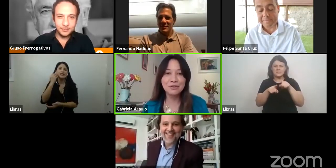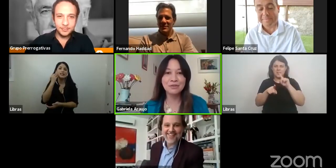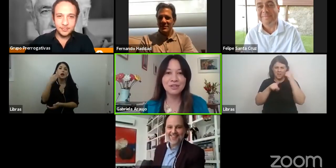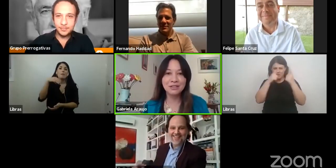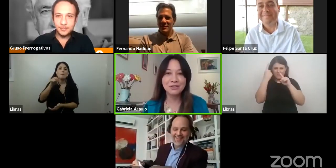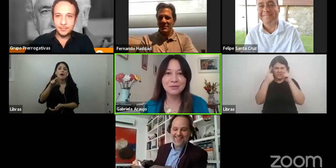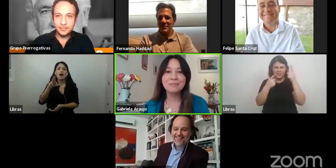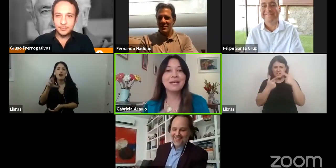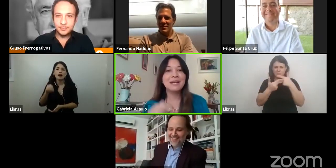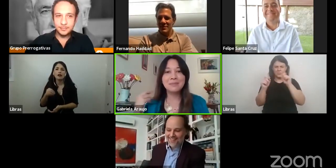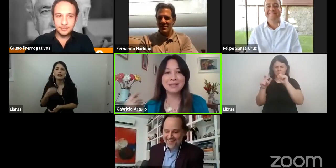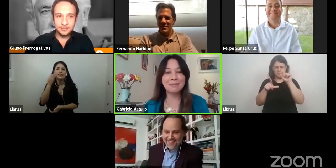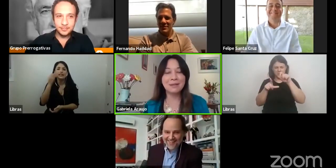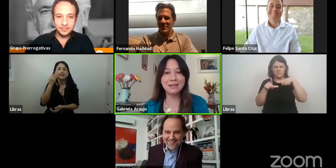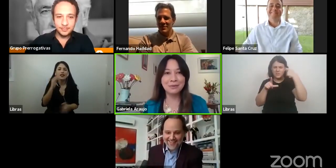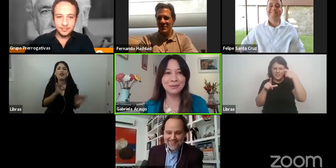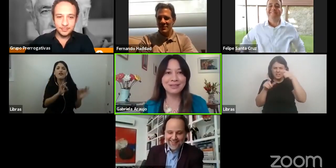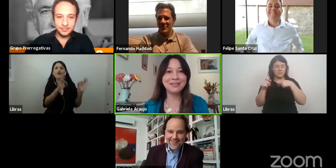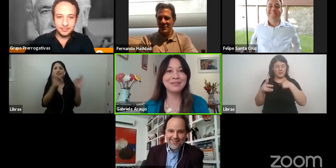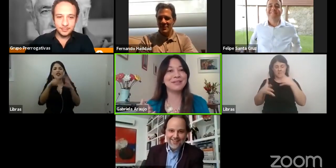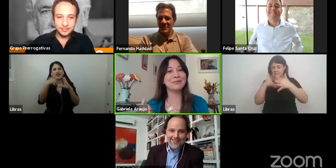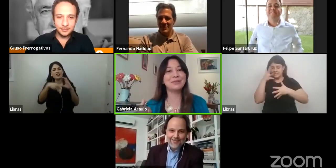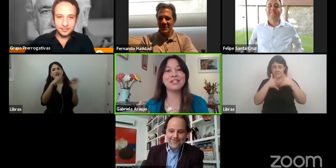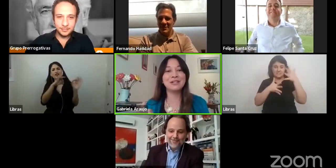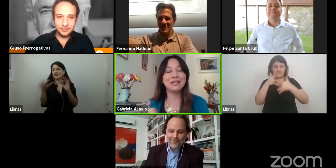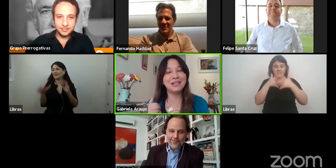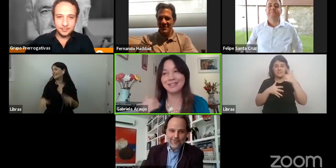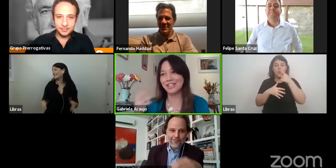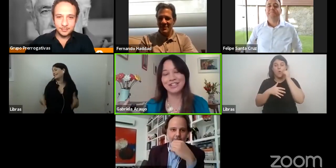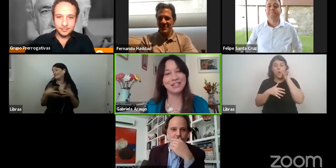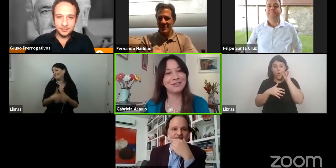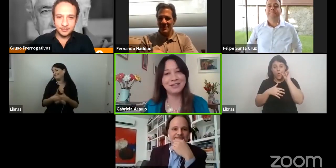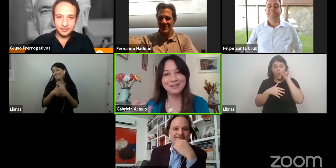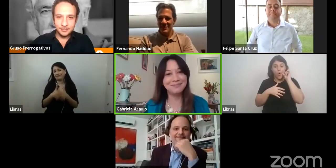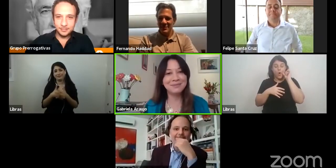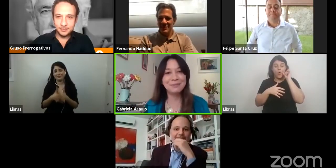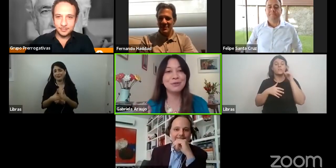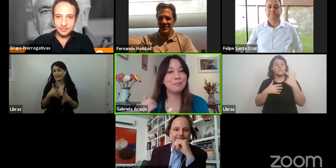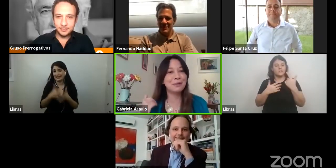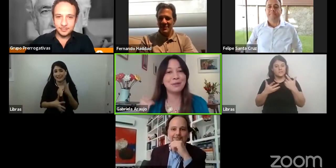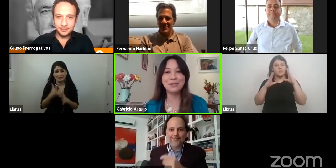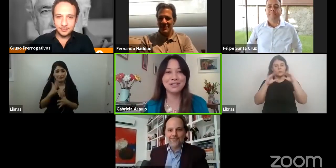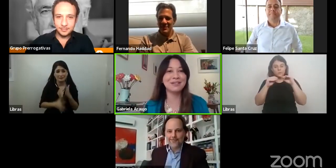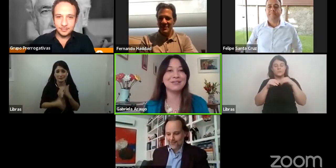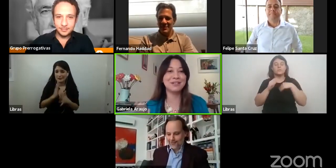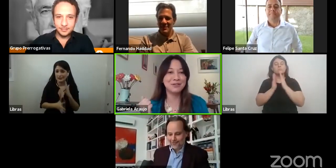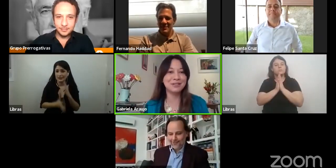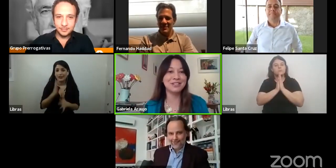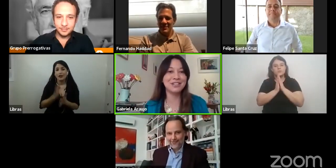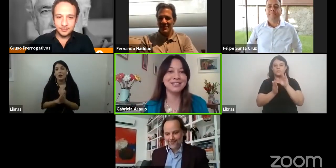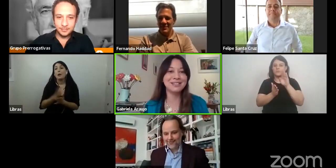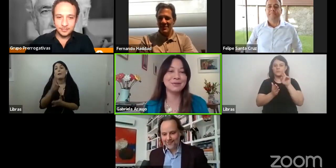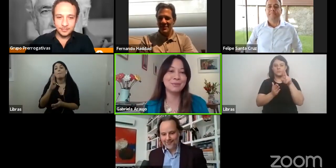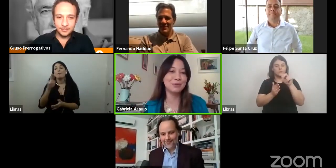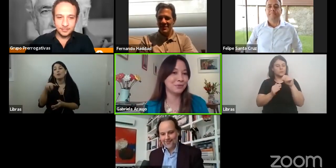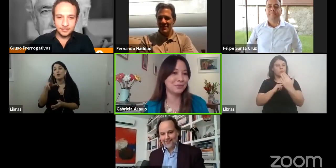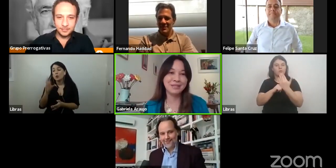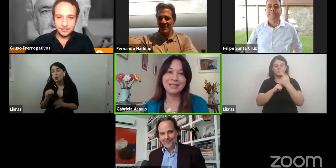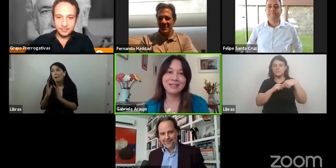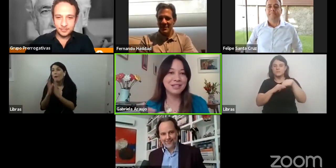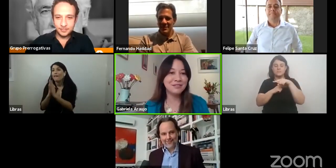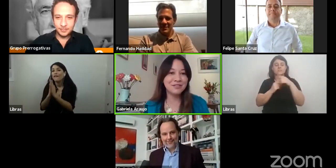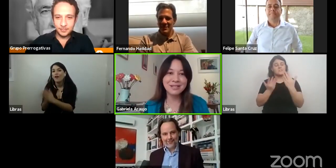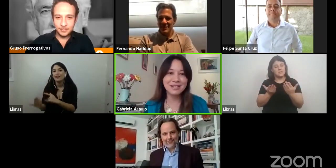enfiar um monte de vídeo. Eu me atrapalhei toda, e ontem à noite a gente teve que... Bruno, pelo amor de Deus, ajuda a gente. Então,